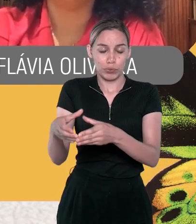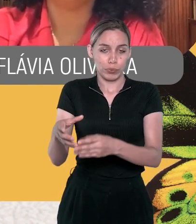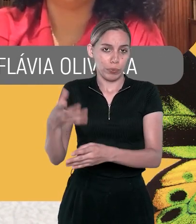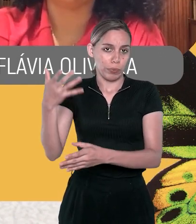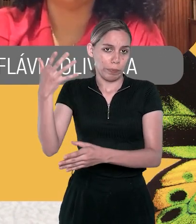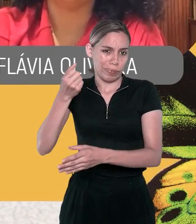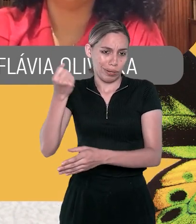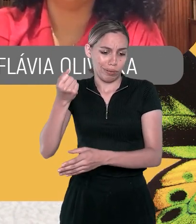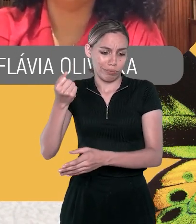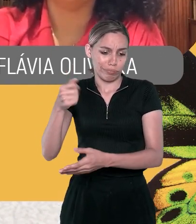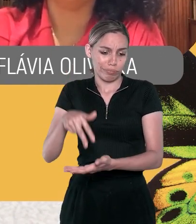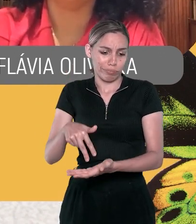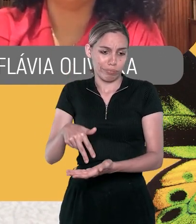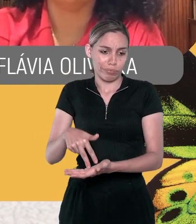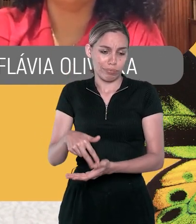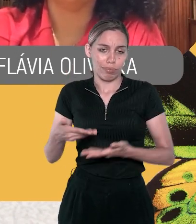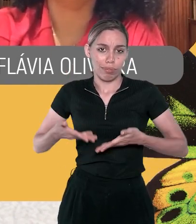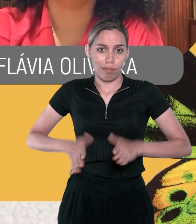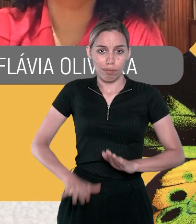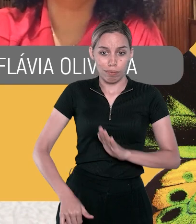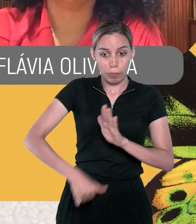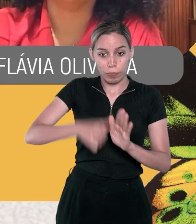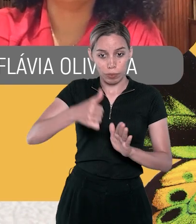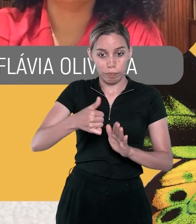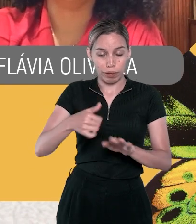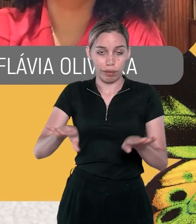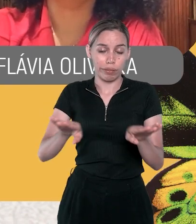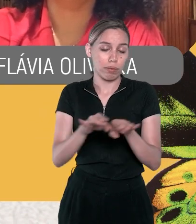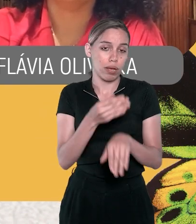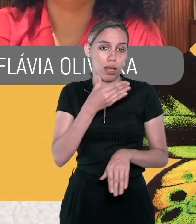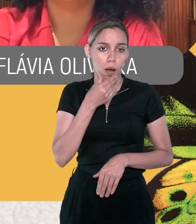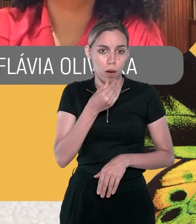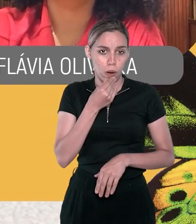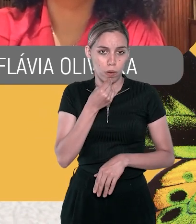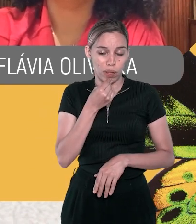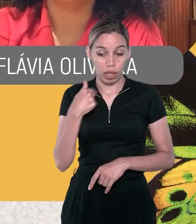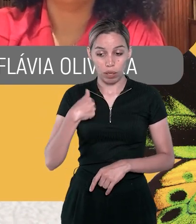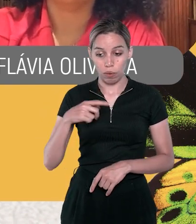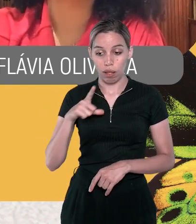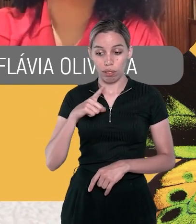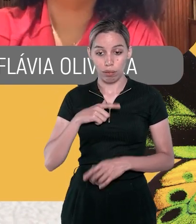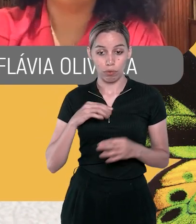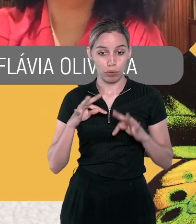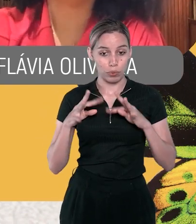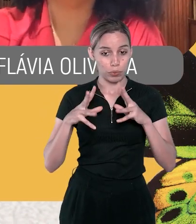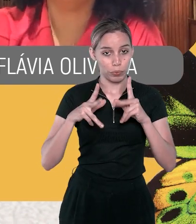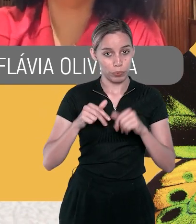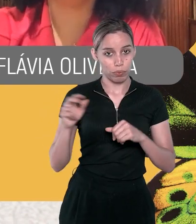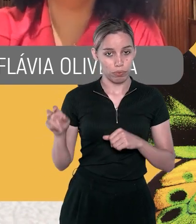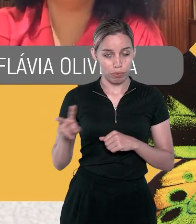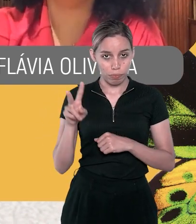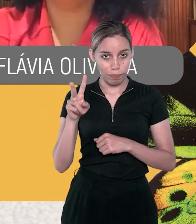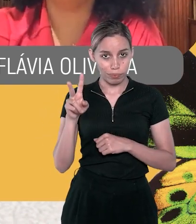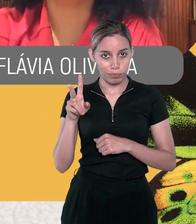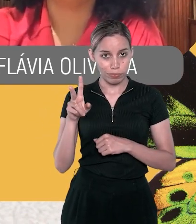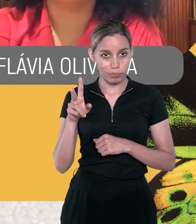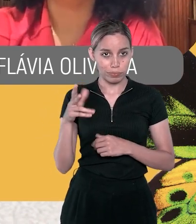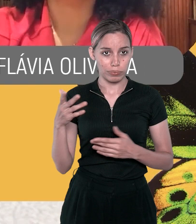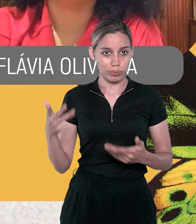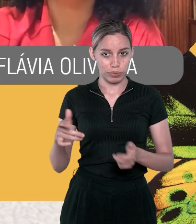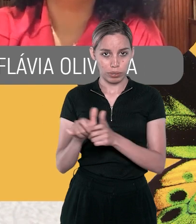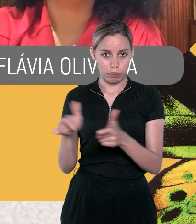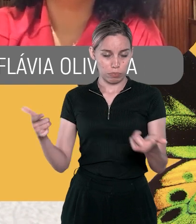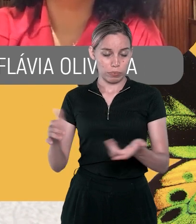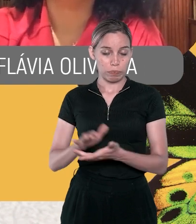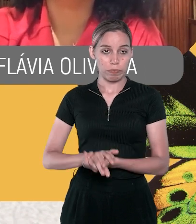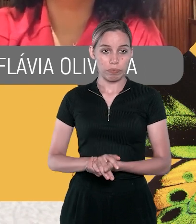branco, primogênito e homem. Quer dizer, eu tenho todas as qualidades, todas as virtudes eu tenho, né? Nessa mentalidade. Então,